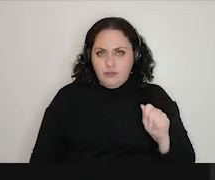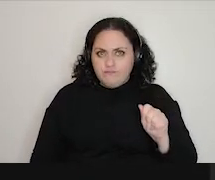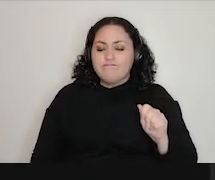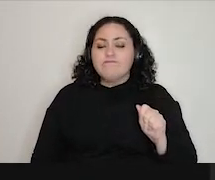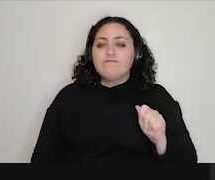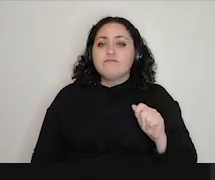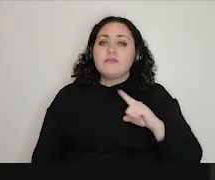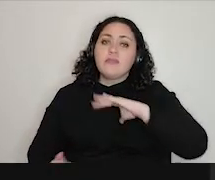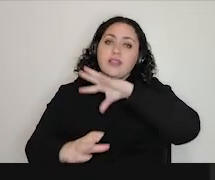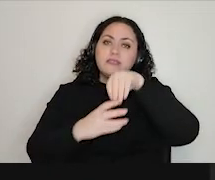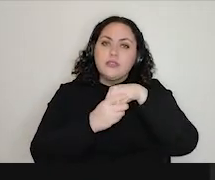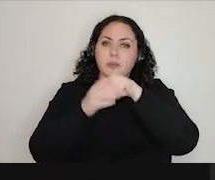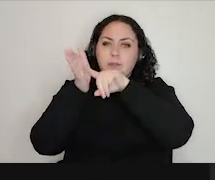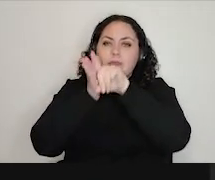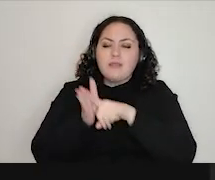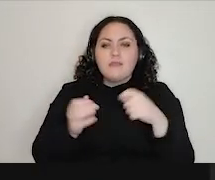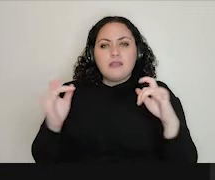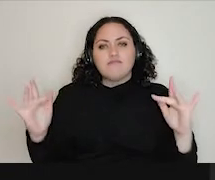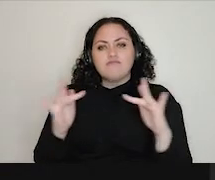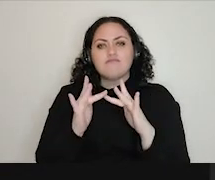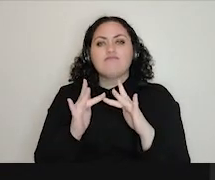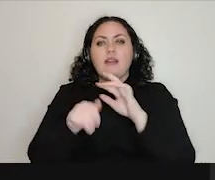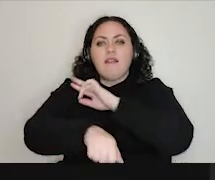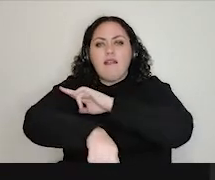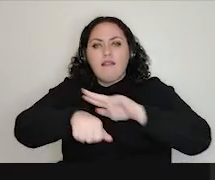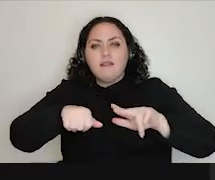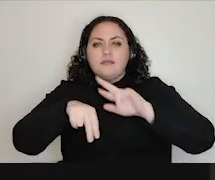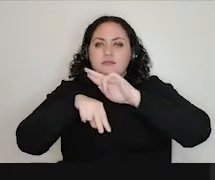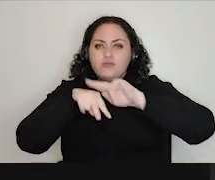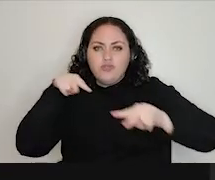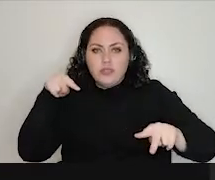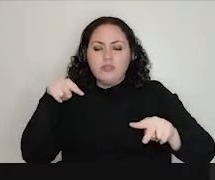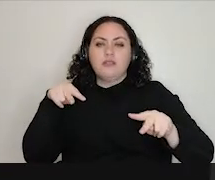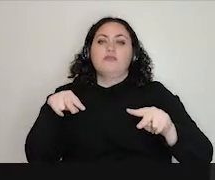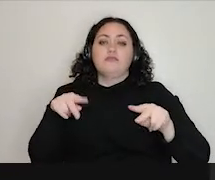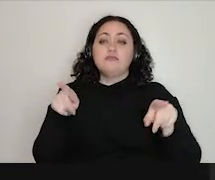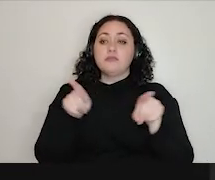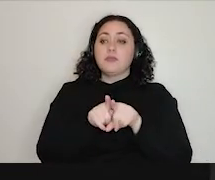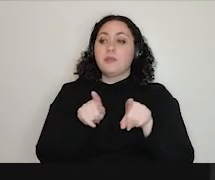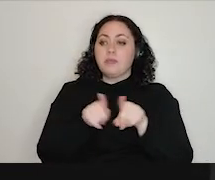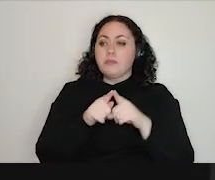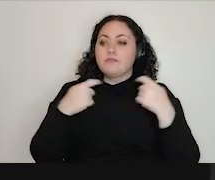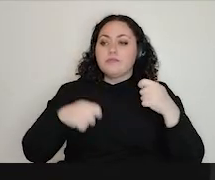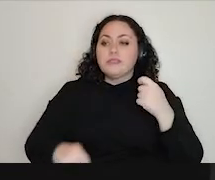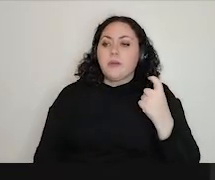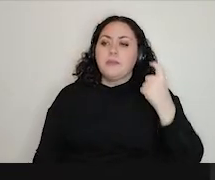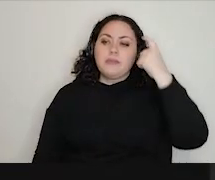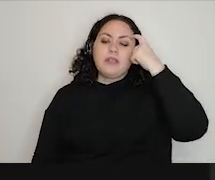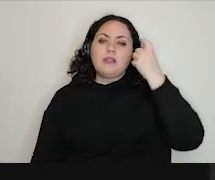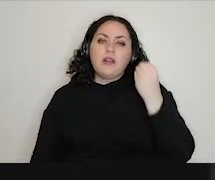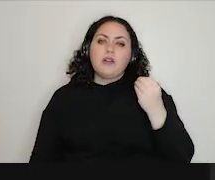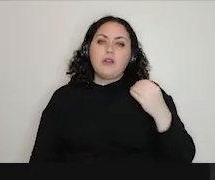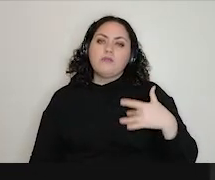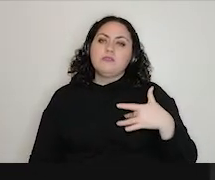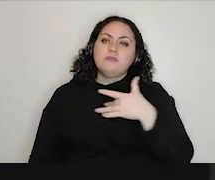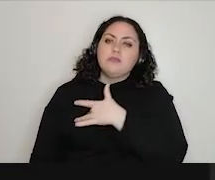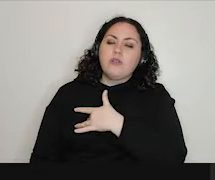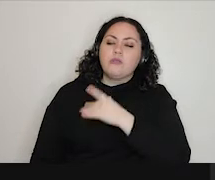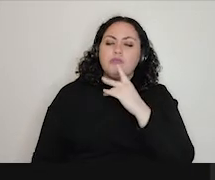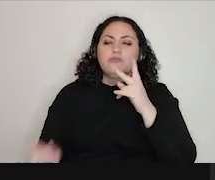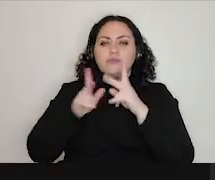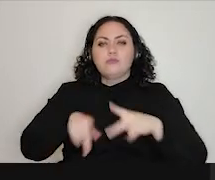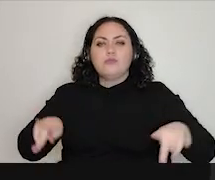Paiva. Também, dentro dessa pesquisa, é importante trazer intersecções com raça, com gênero, né,